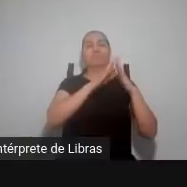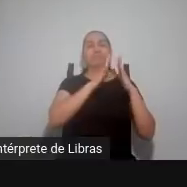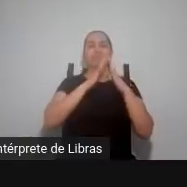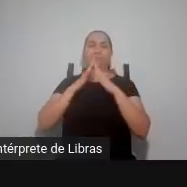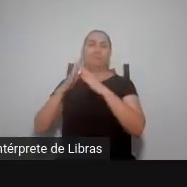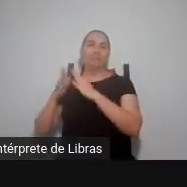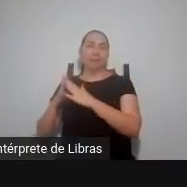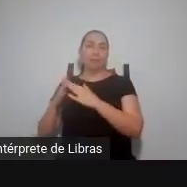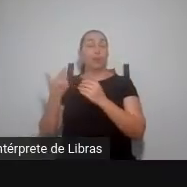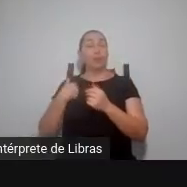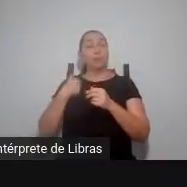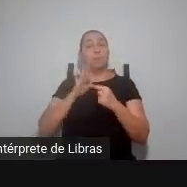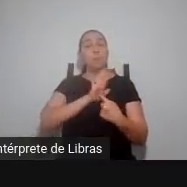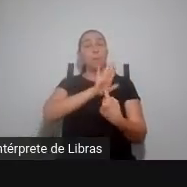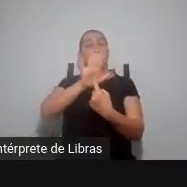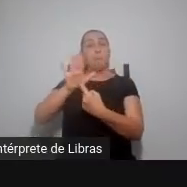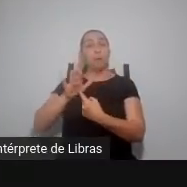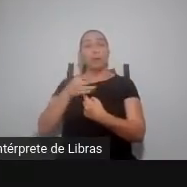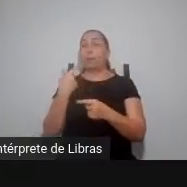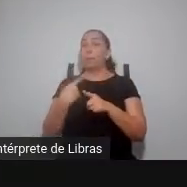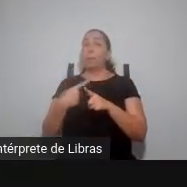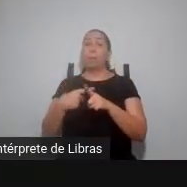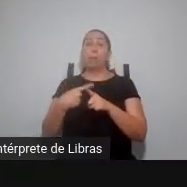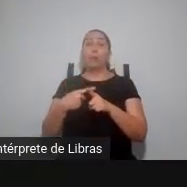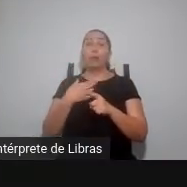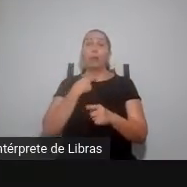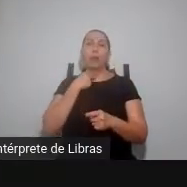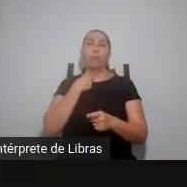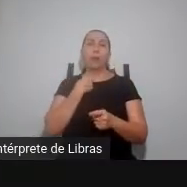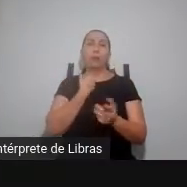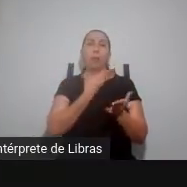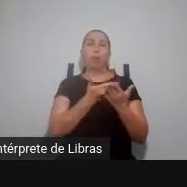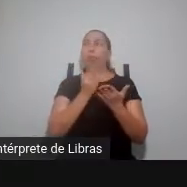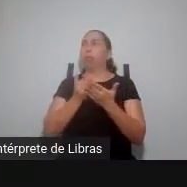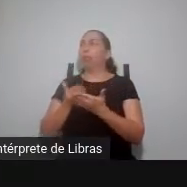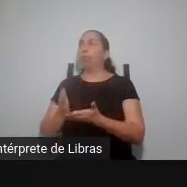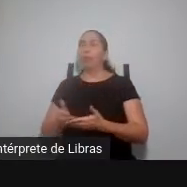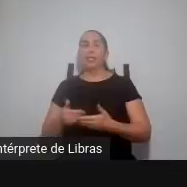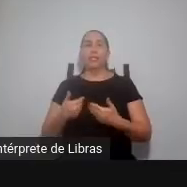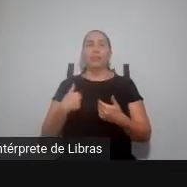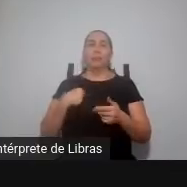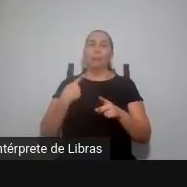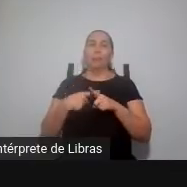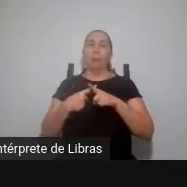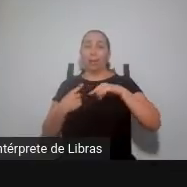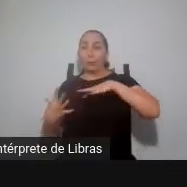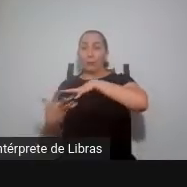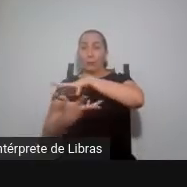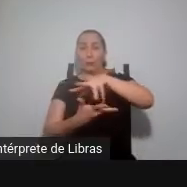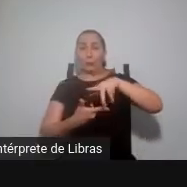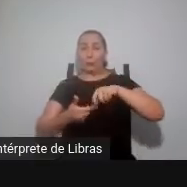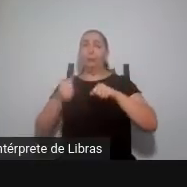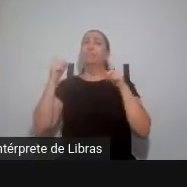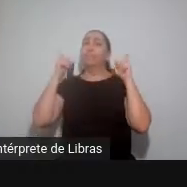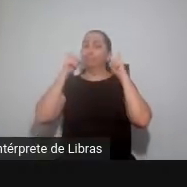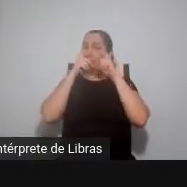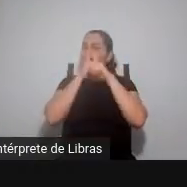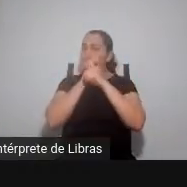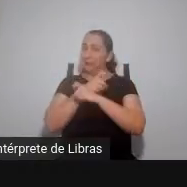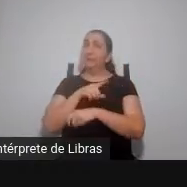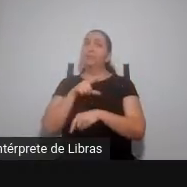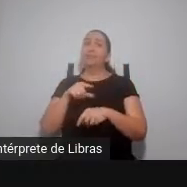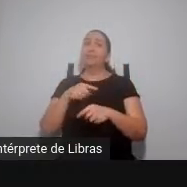para eles não ficarem perdidos num mundo que já está todo perdido, né, Doc? Assim, que a gente não tem referência assim, de quando vai acontecer